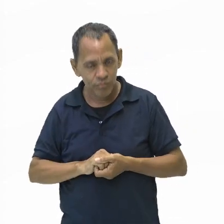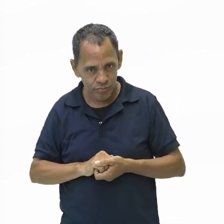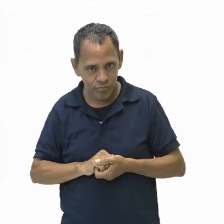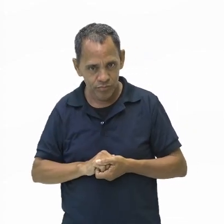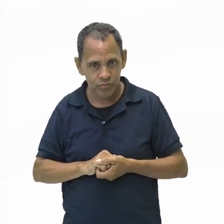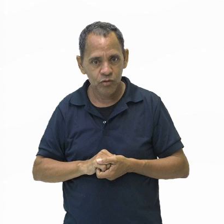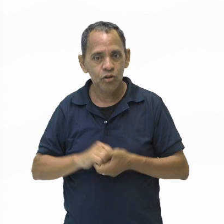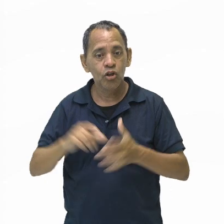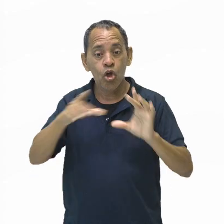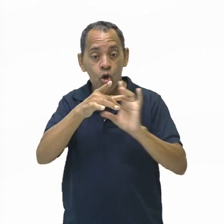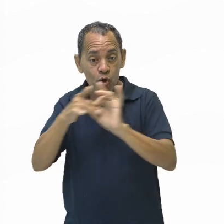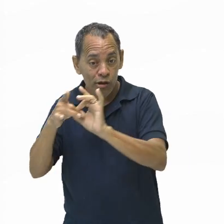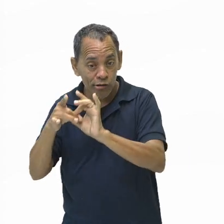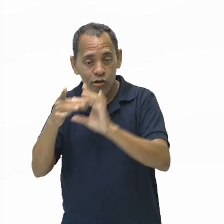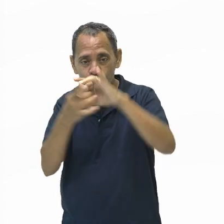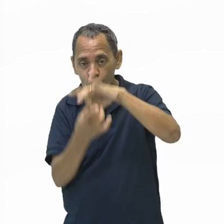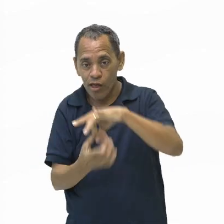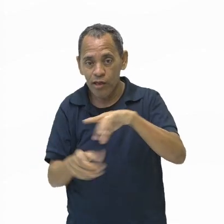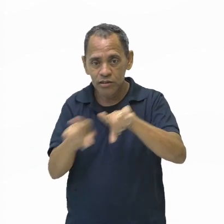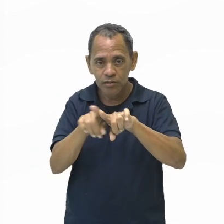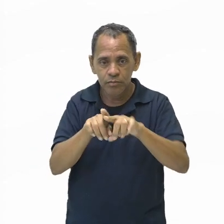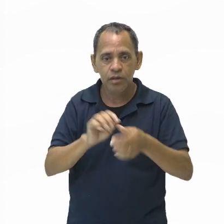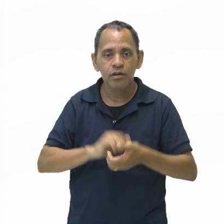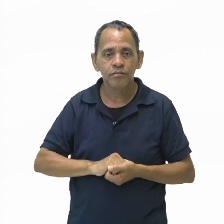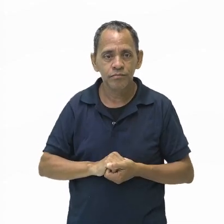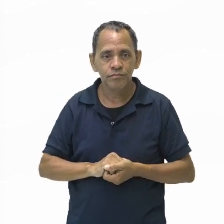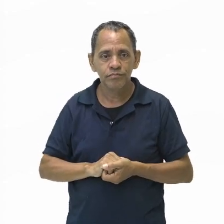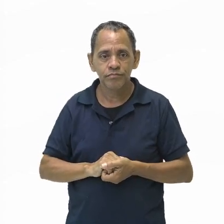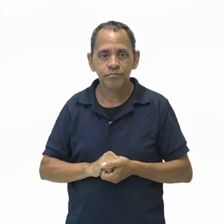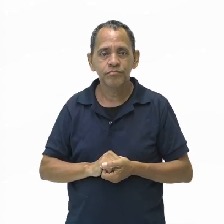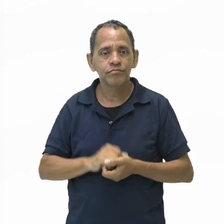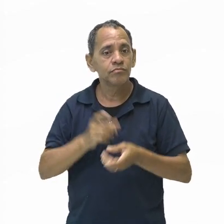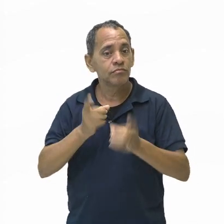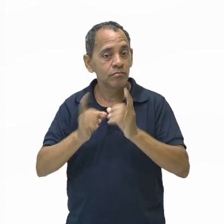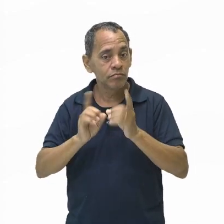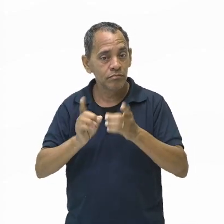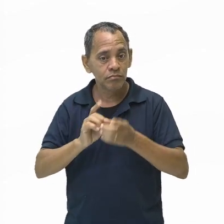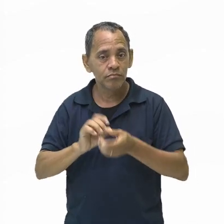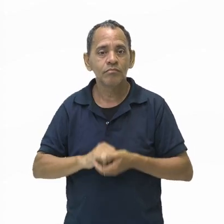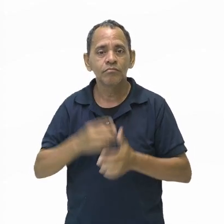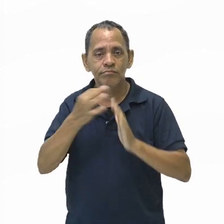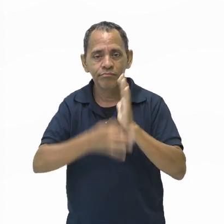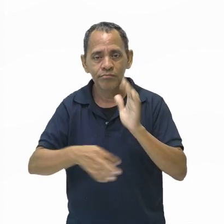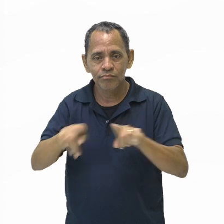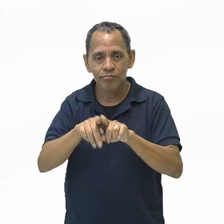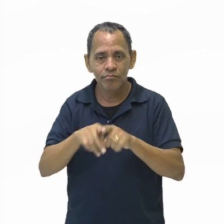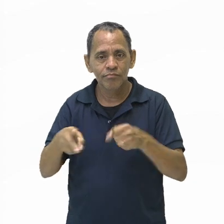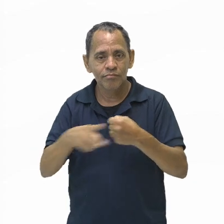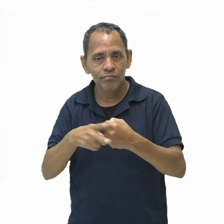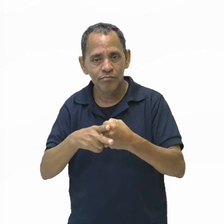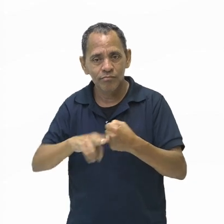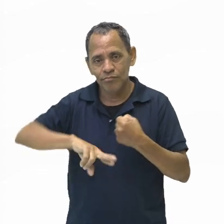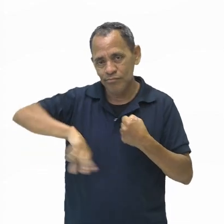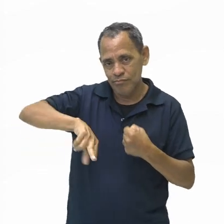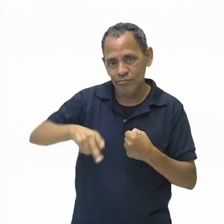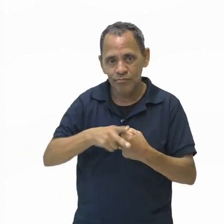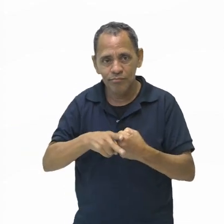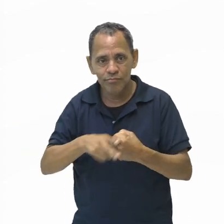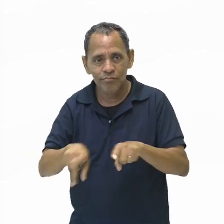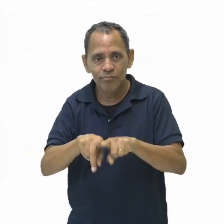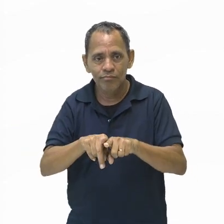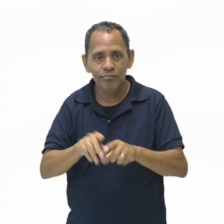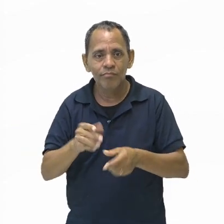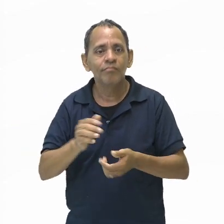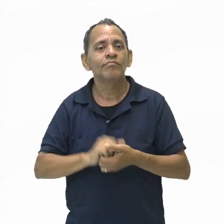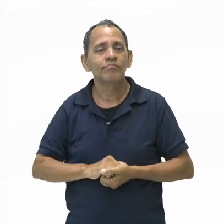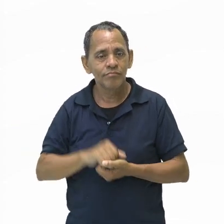orais e escritos nos diversos gêneros. Diálogos entre textos, verbais e não verbais, intertextualidade,